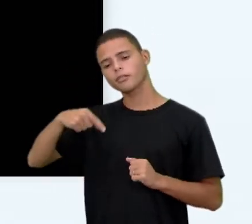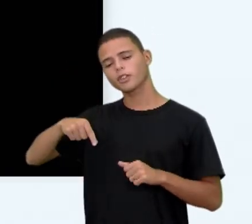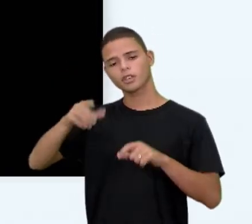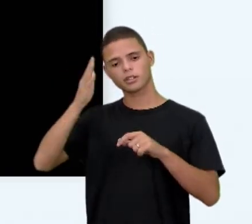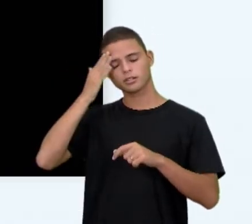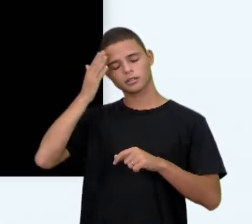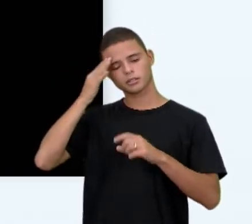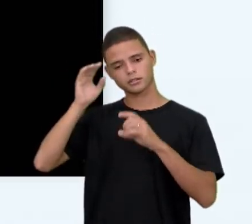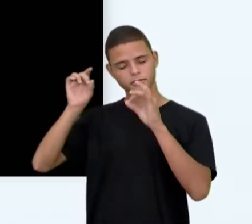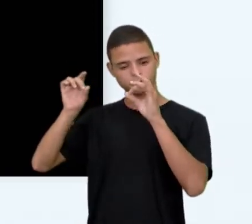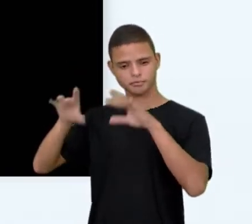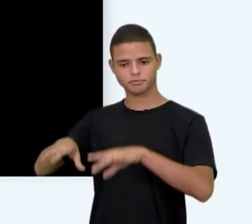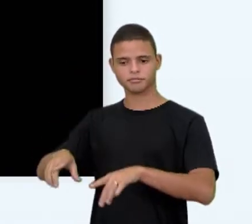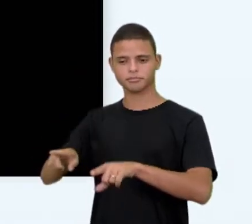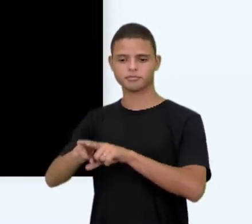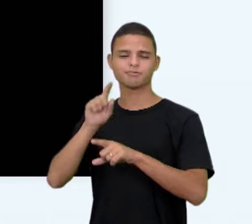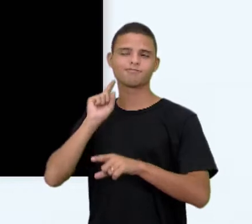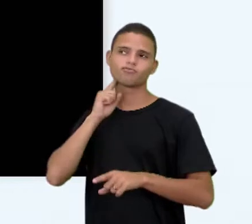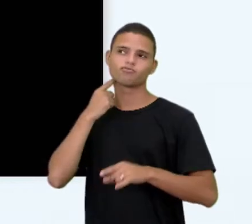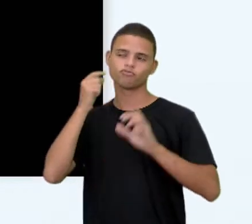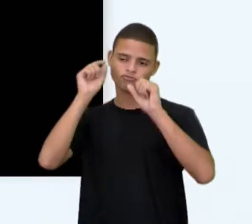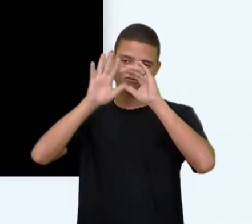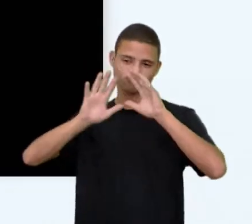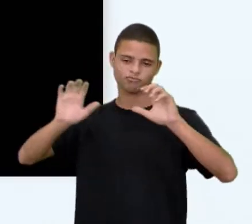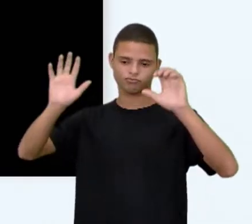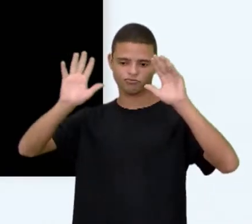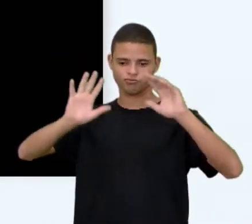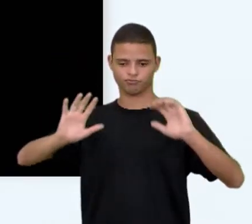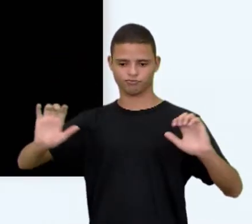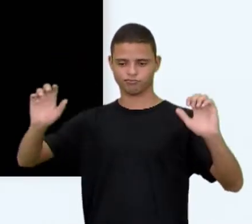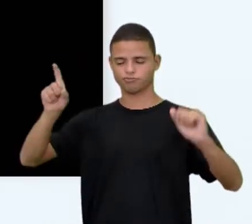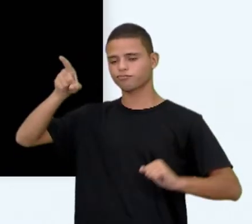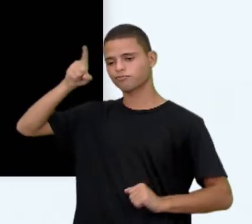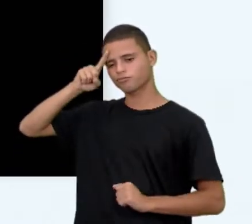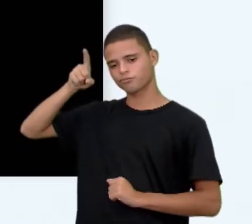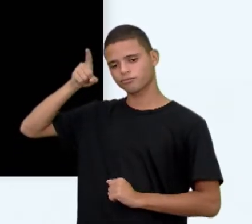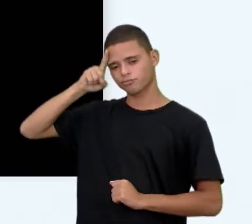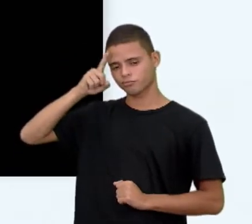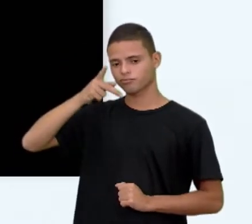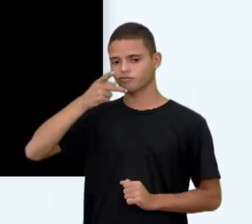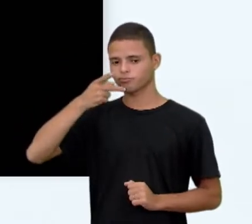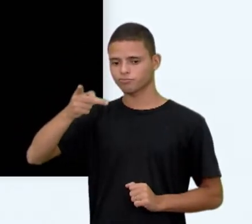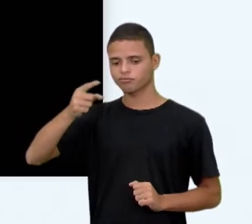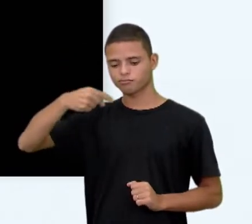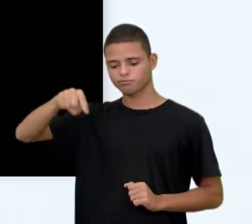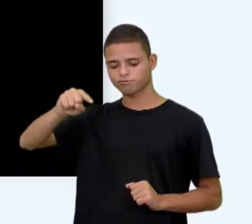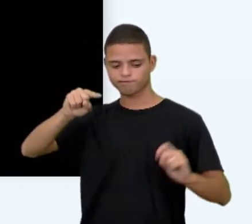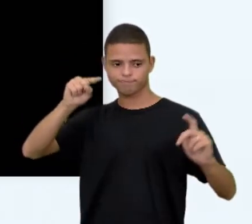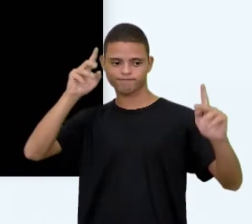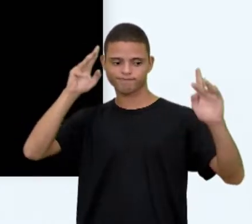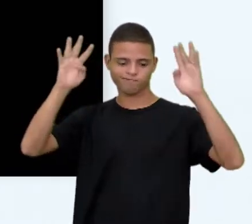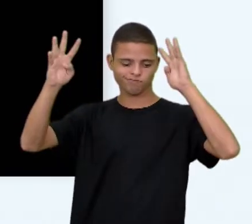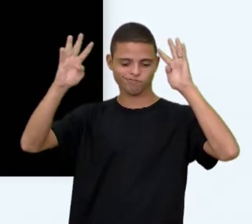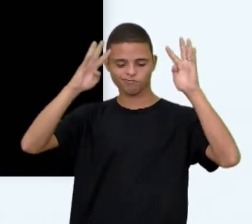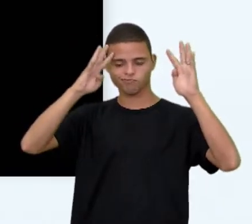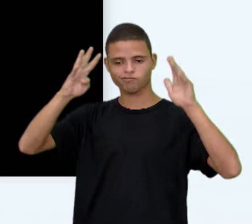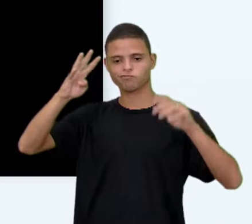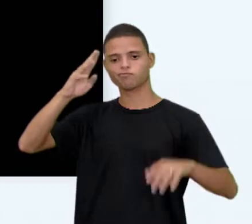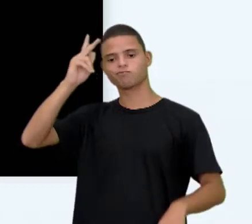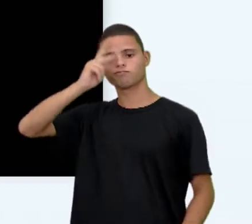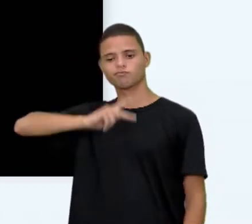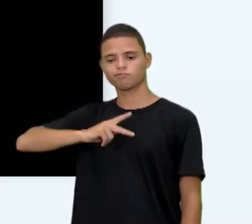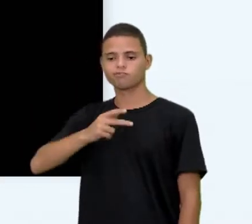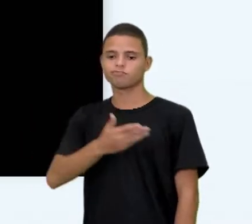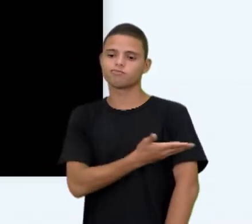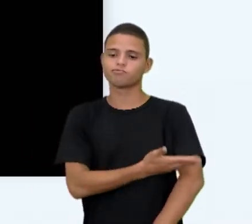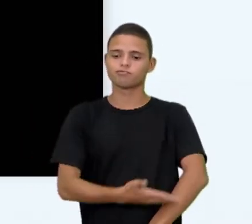e poluição produzidos todos os dias, essa fala nos faz refletir sobre nossos costumes